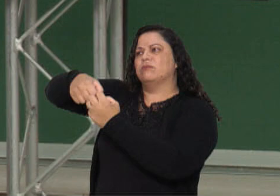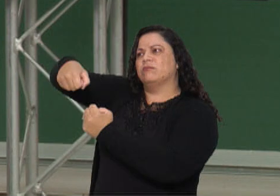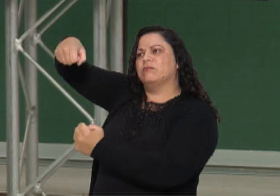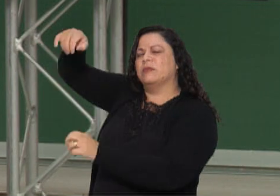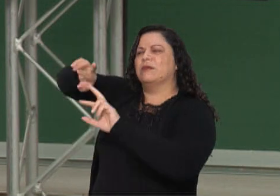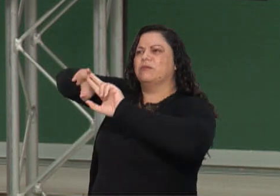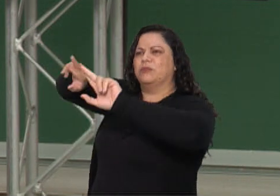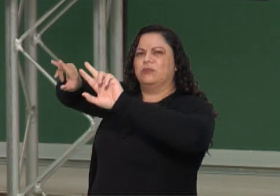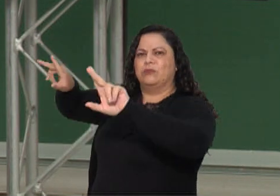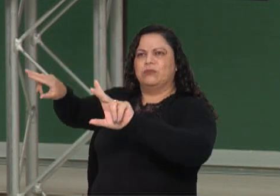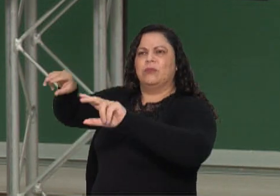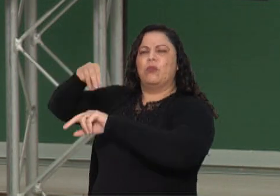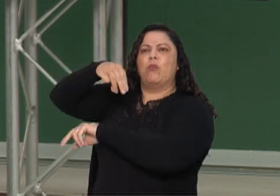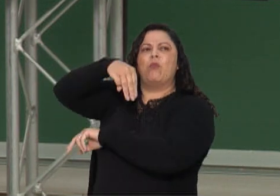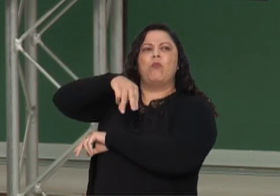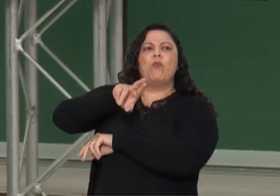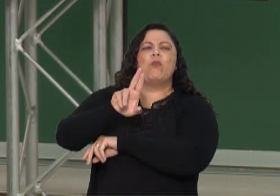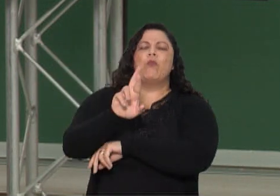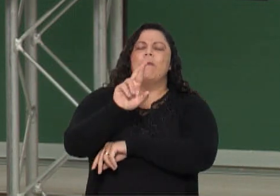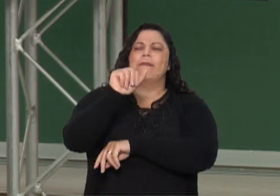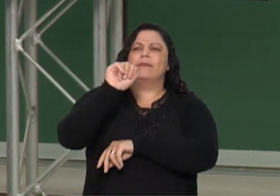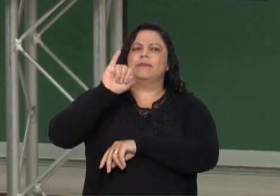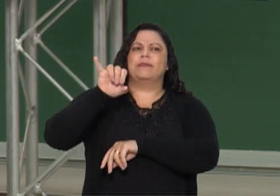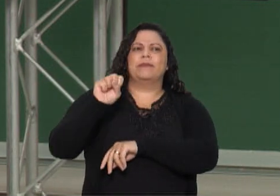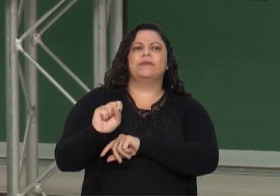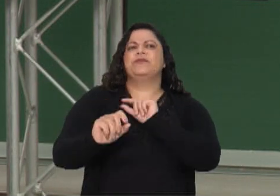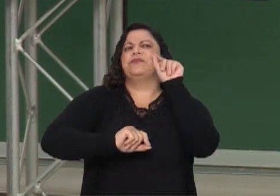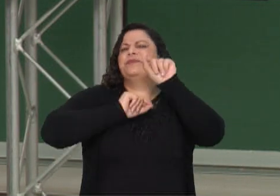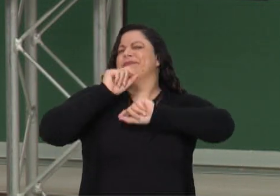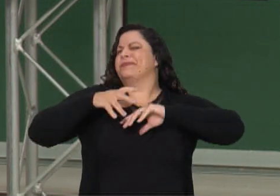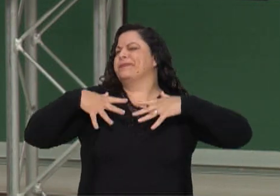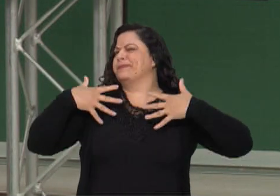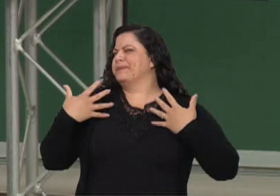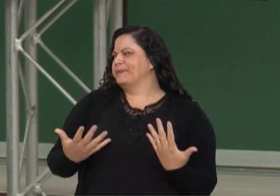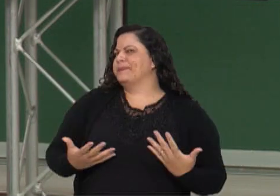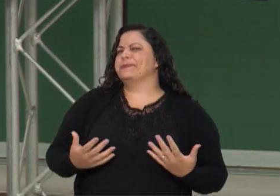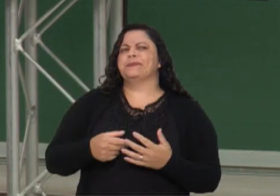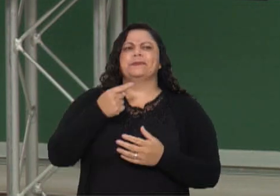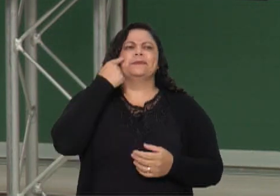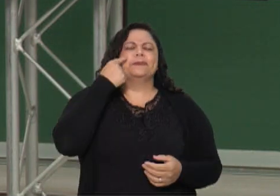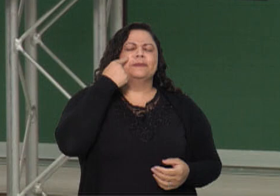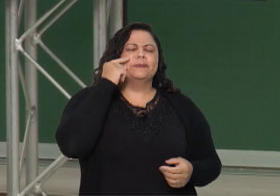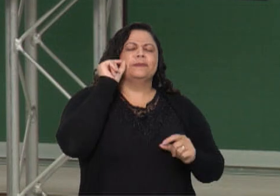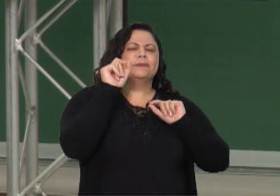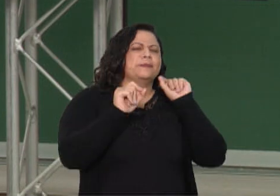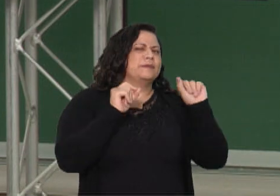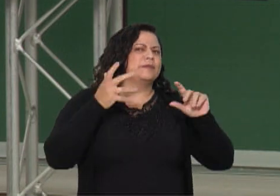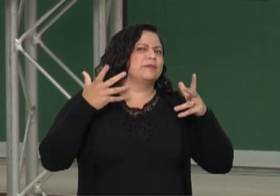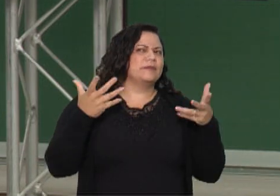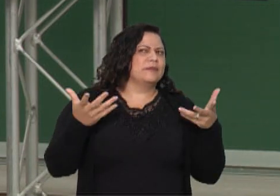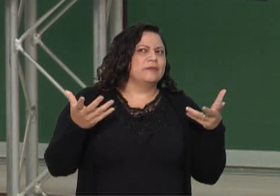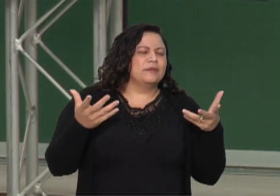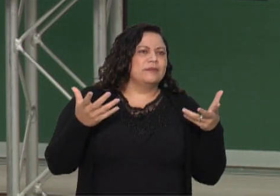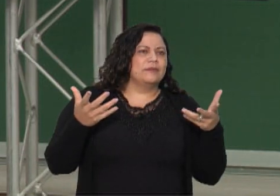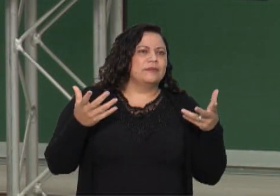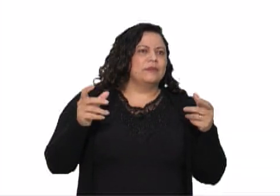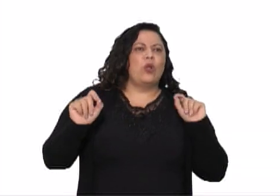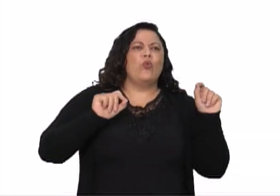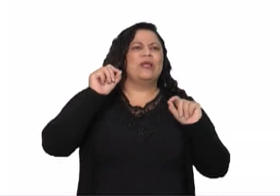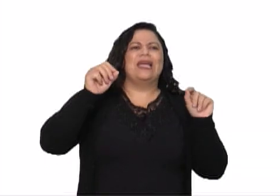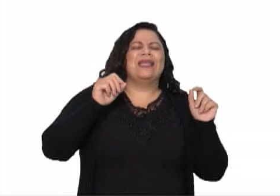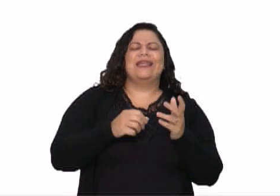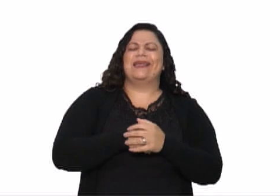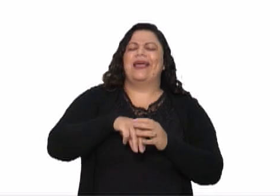começou a mudar murais, ok? O que são murais, pessoal? Vamos ver aqui para frente. Mas o que é pintura